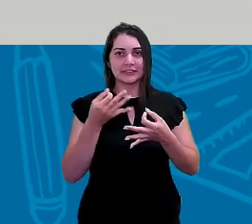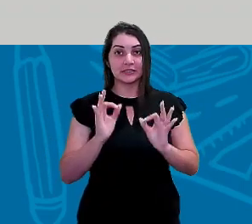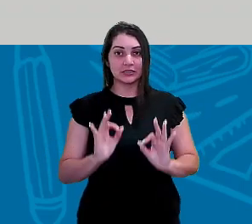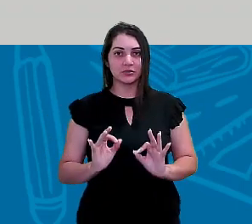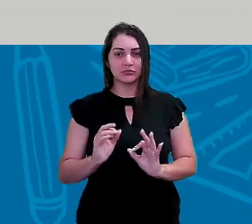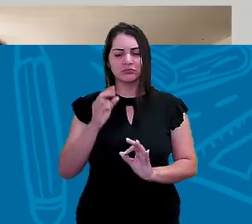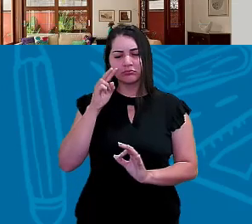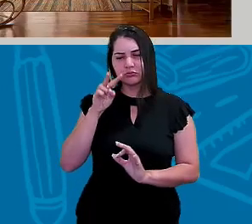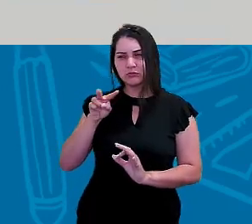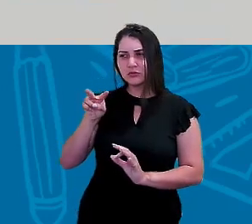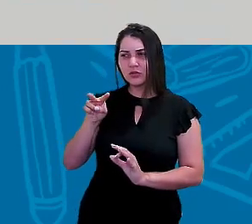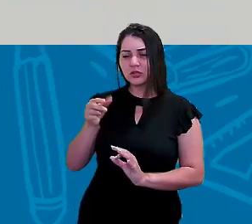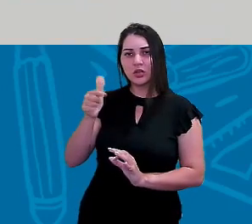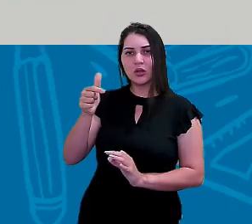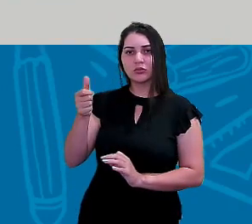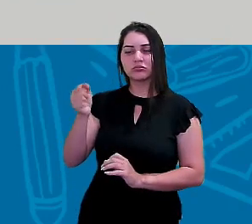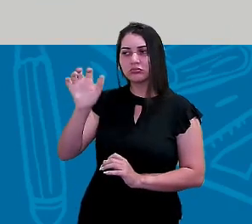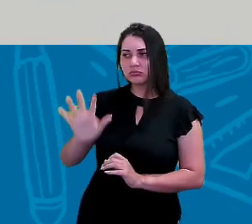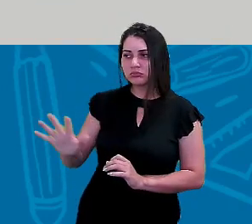essa outra imagem agora.